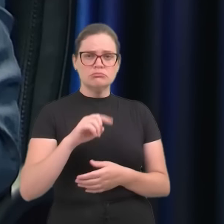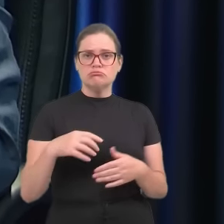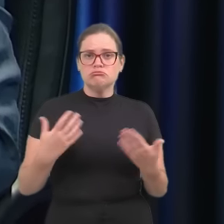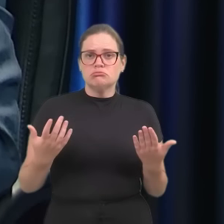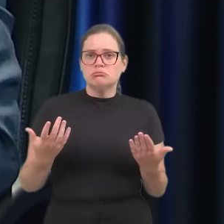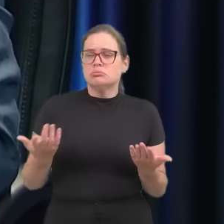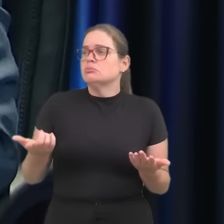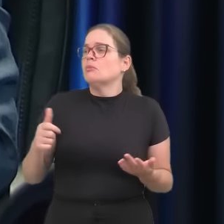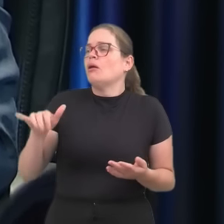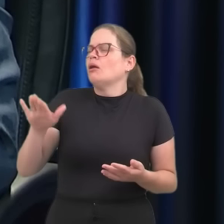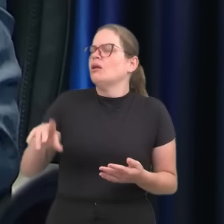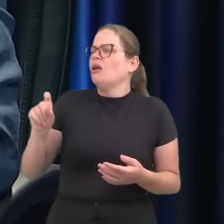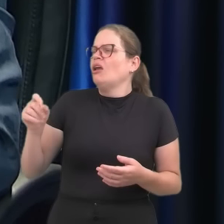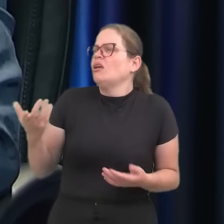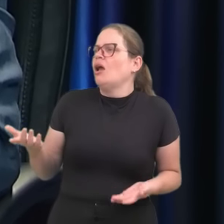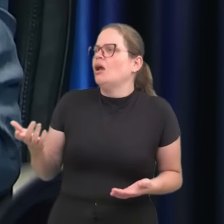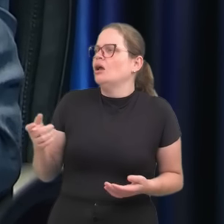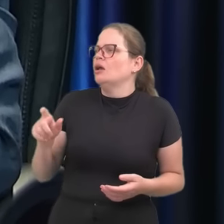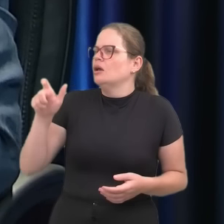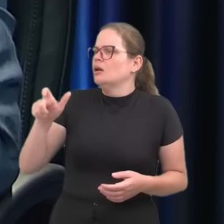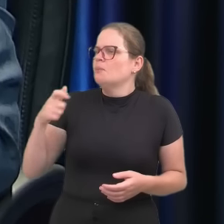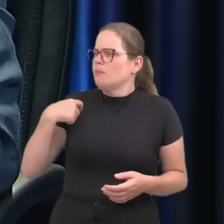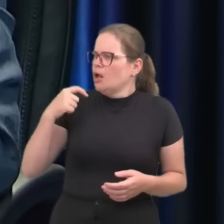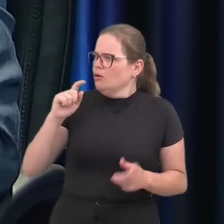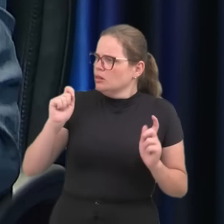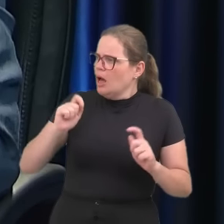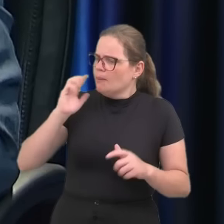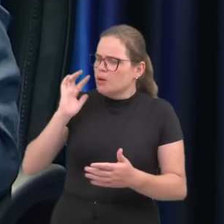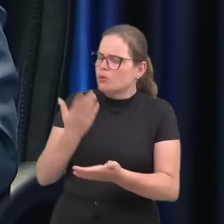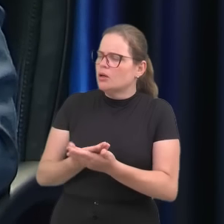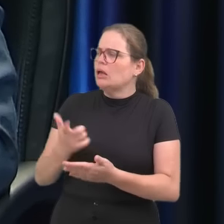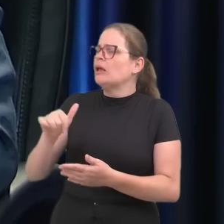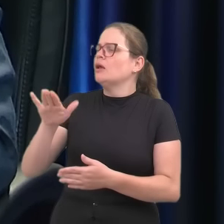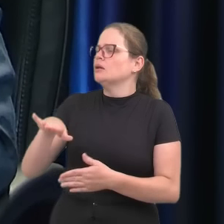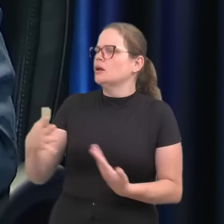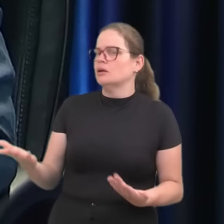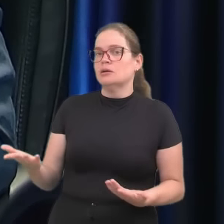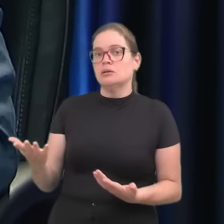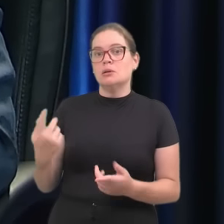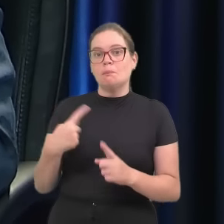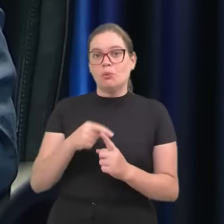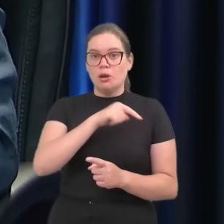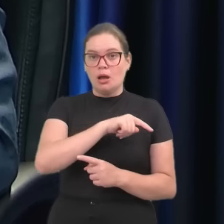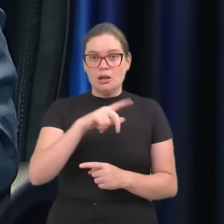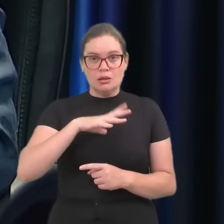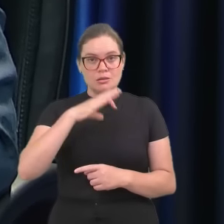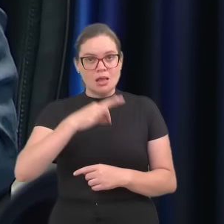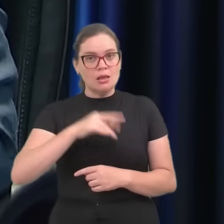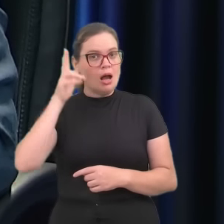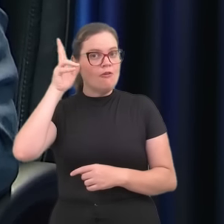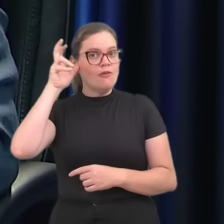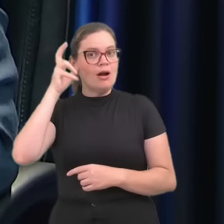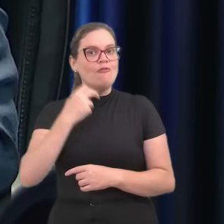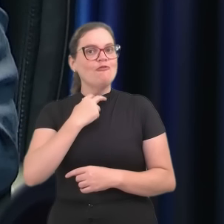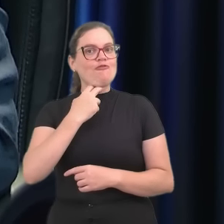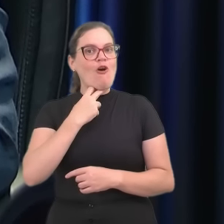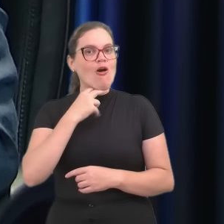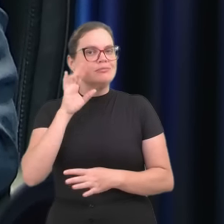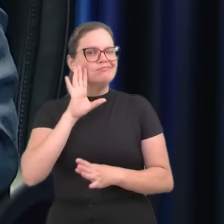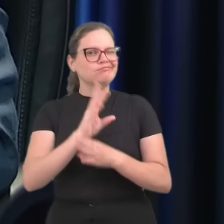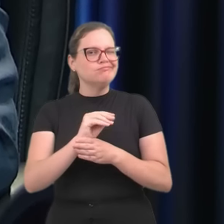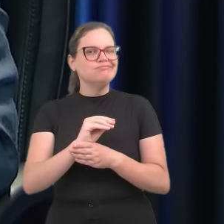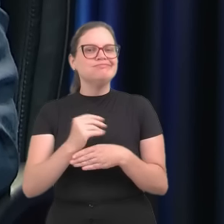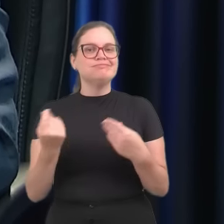você crê no Filho de Deus? E ele diz assim, quem é ele, Senhor, para que eu creia nele?